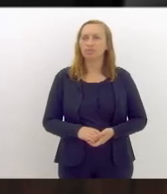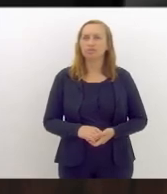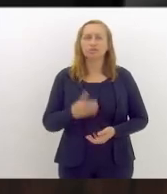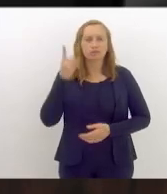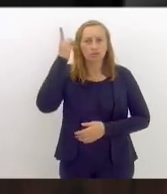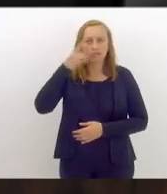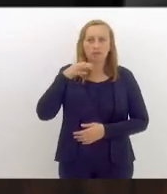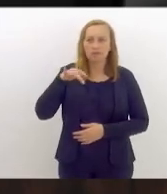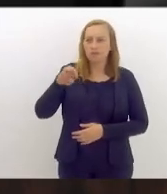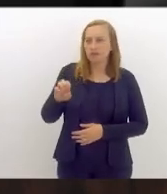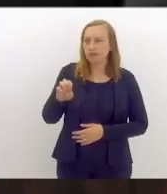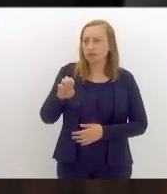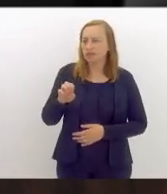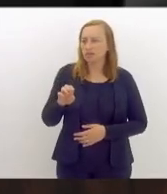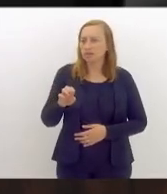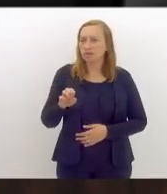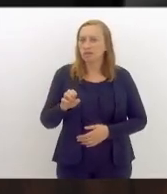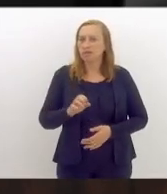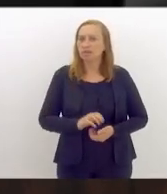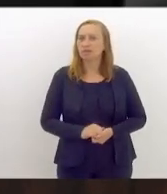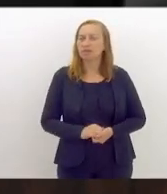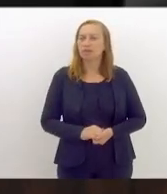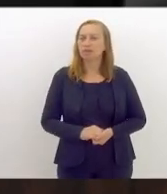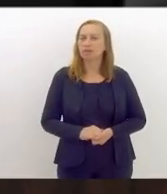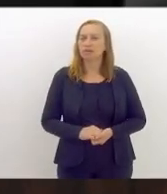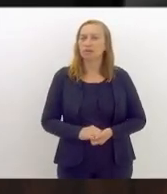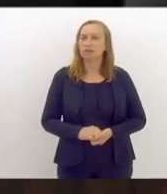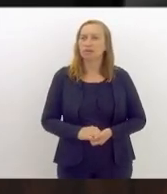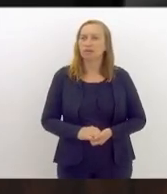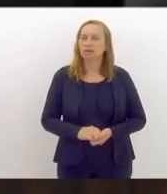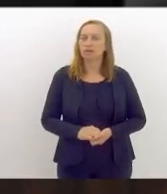deputada Franciane Mota